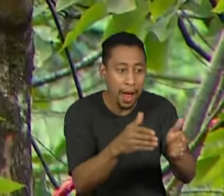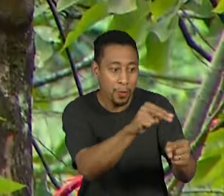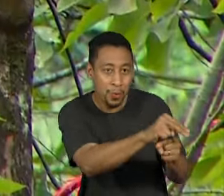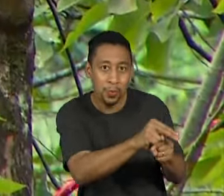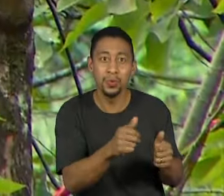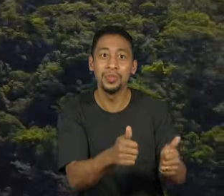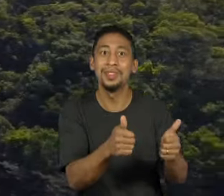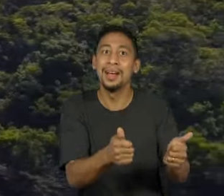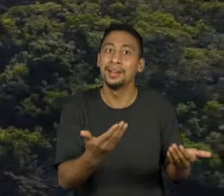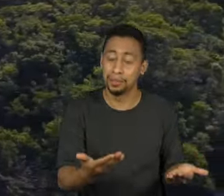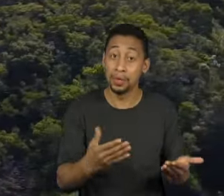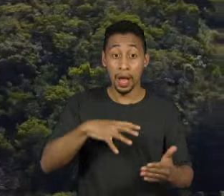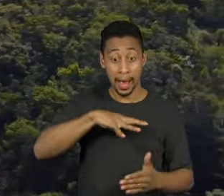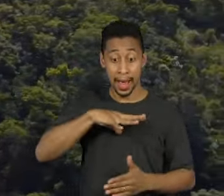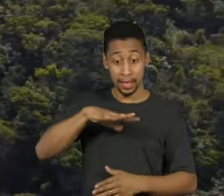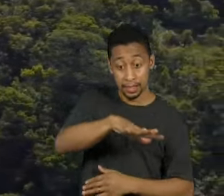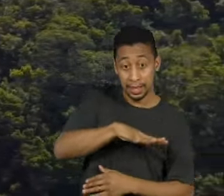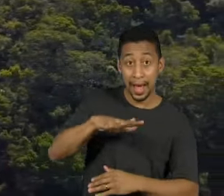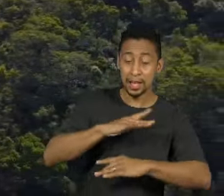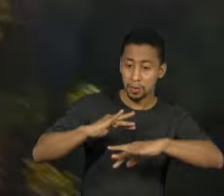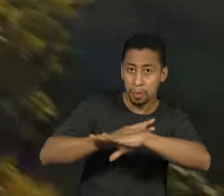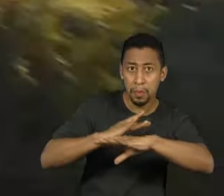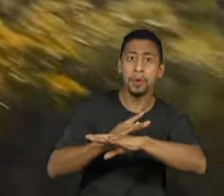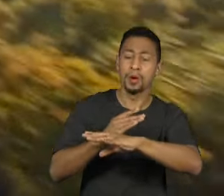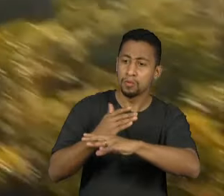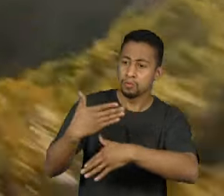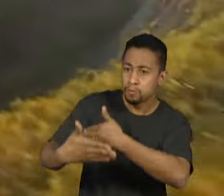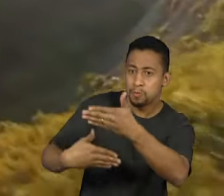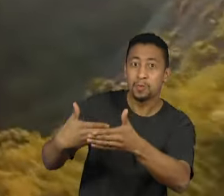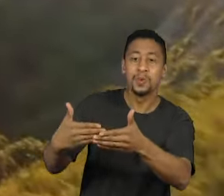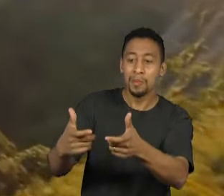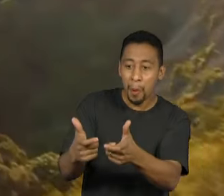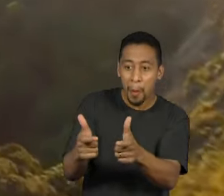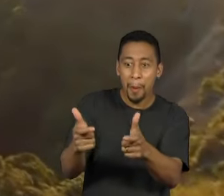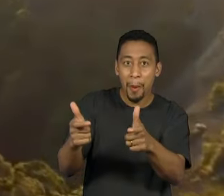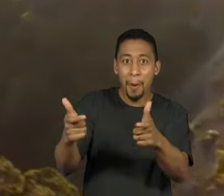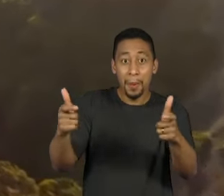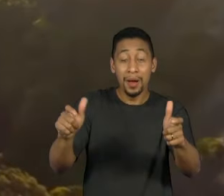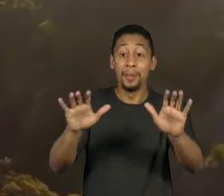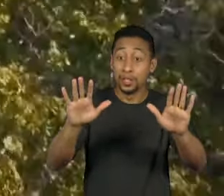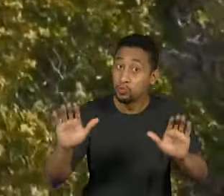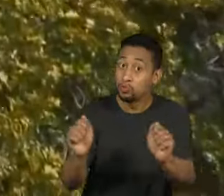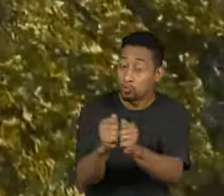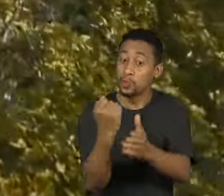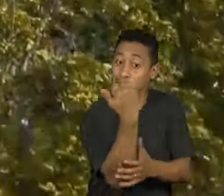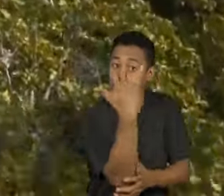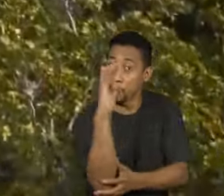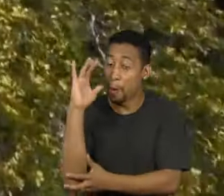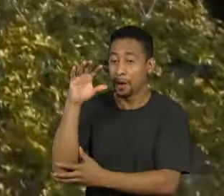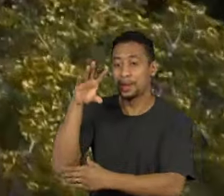cidade crescer em cima das matas, as matas têm que participar e vir para dentro das cidades.